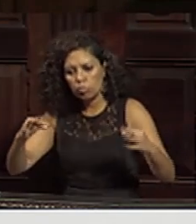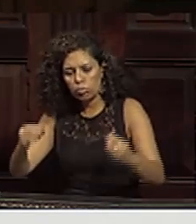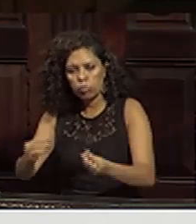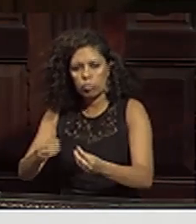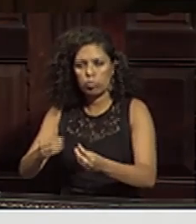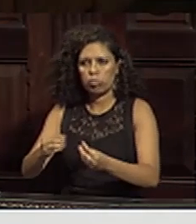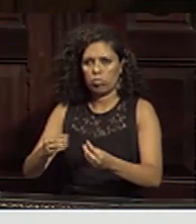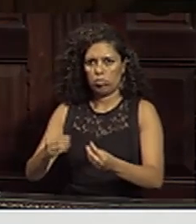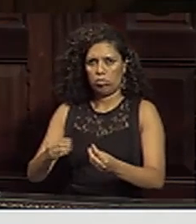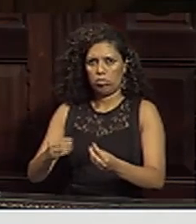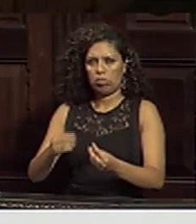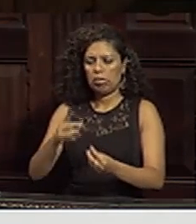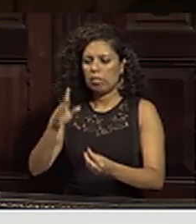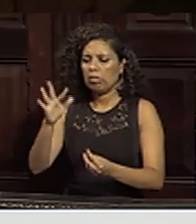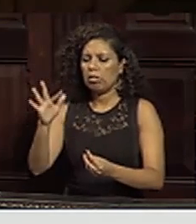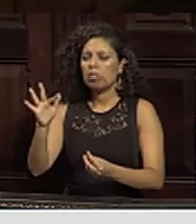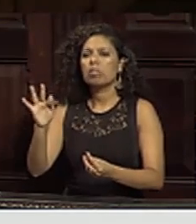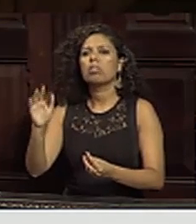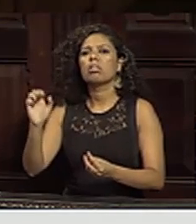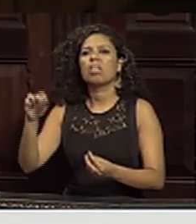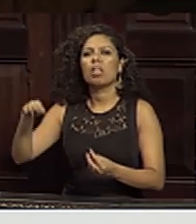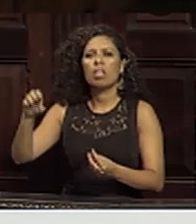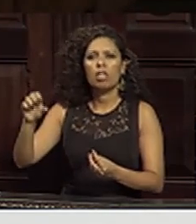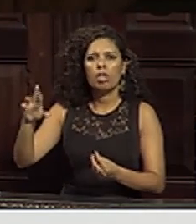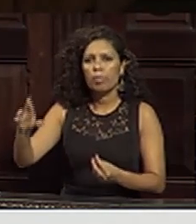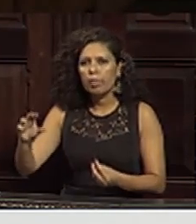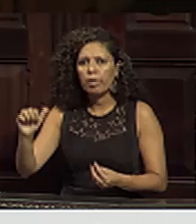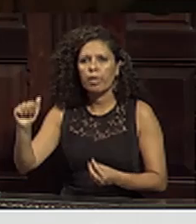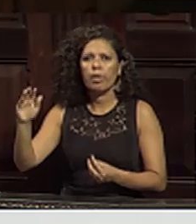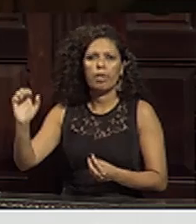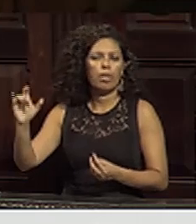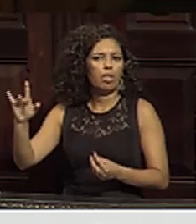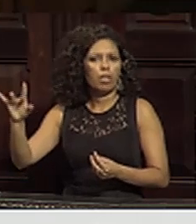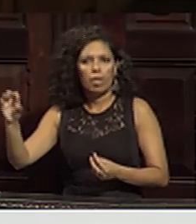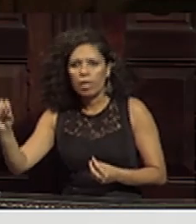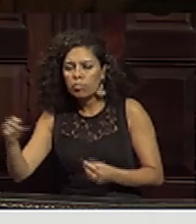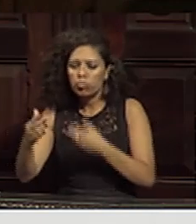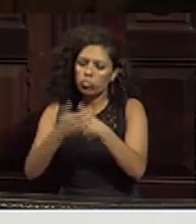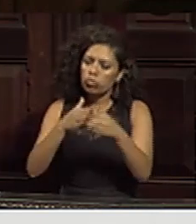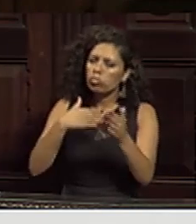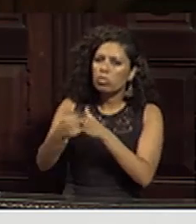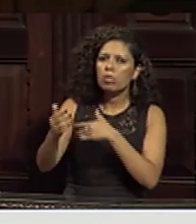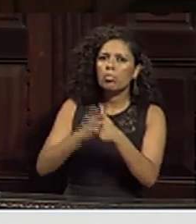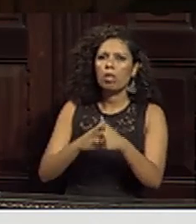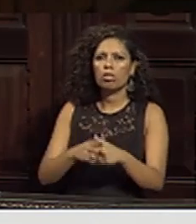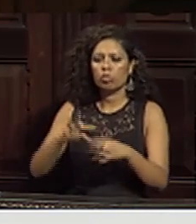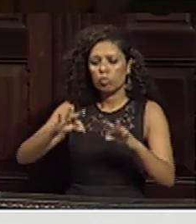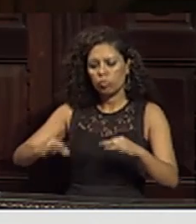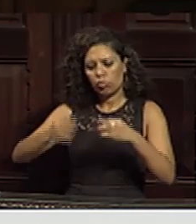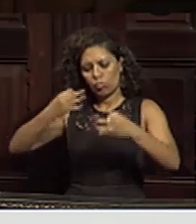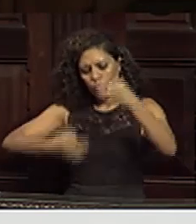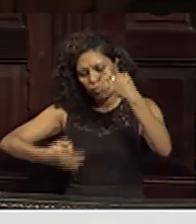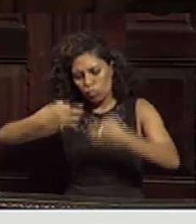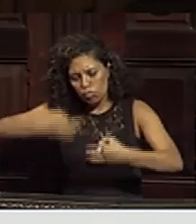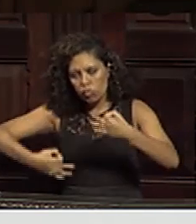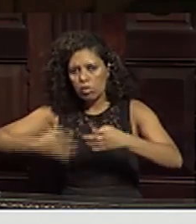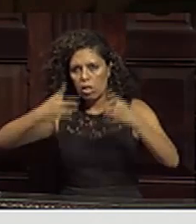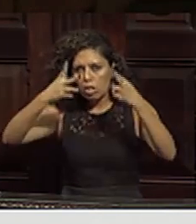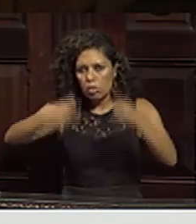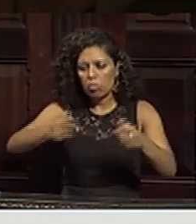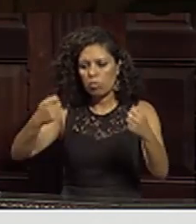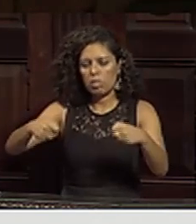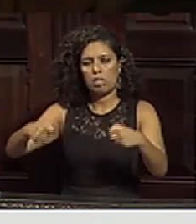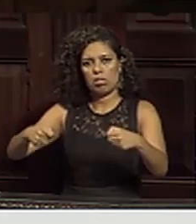preso. E 2, acredito que no médio